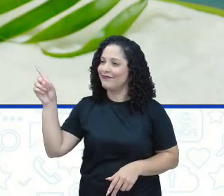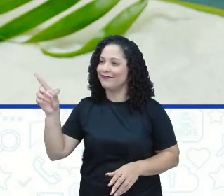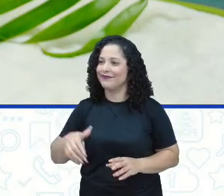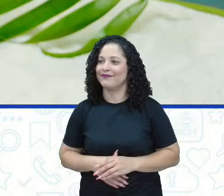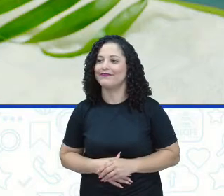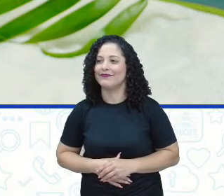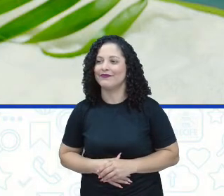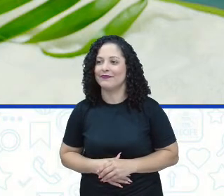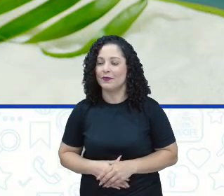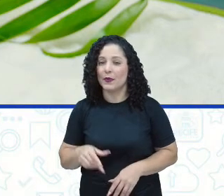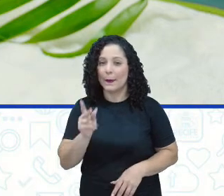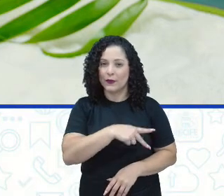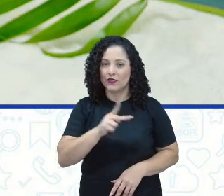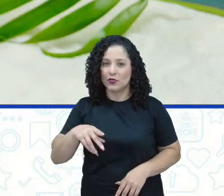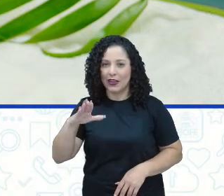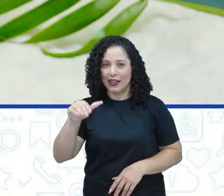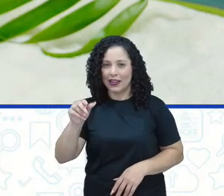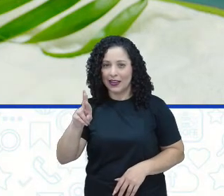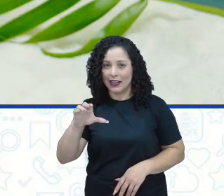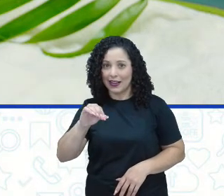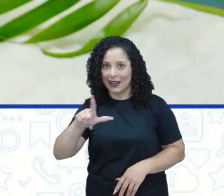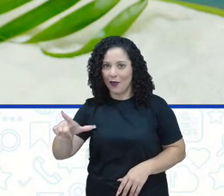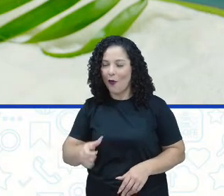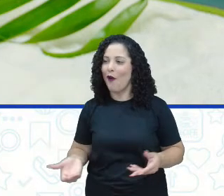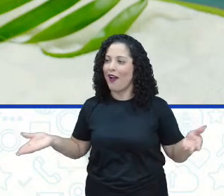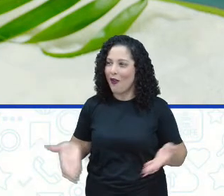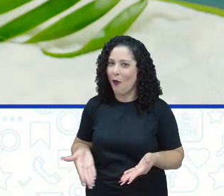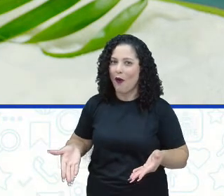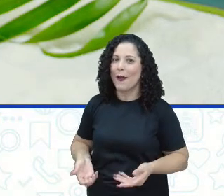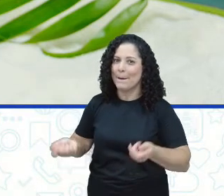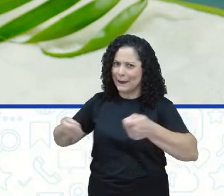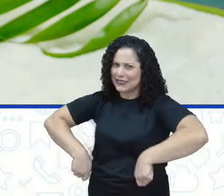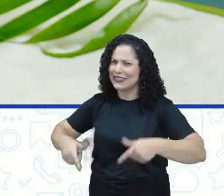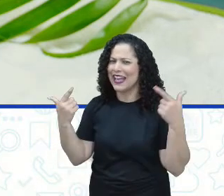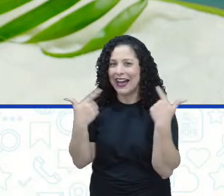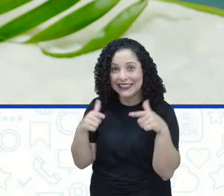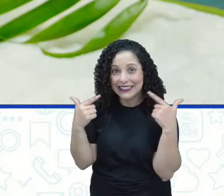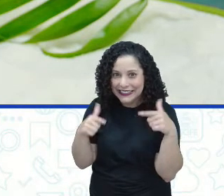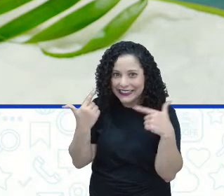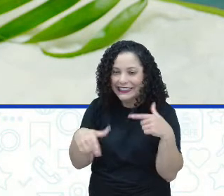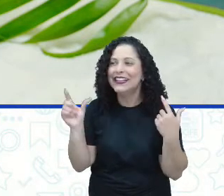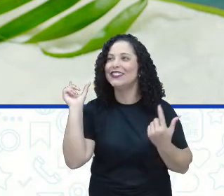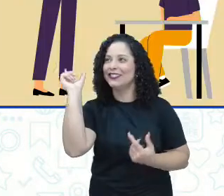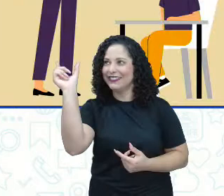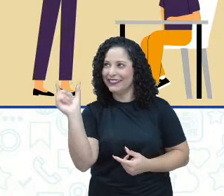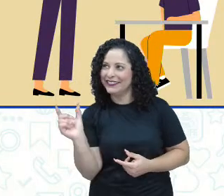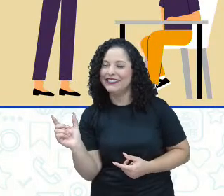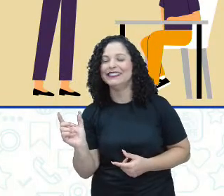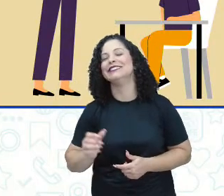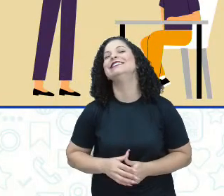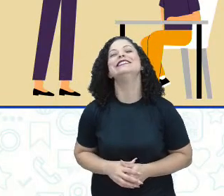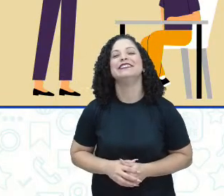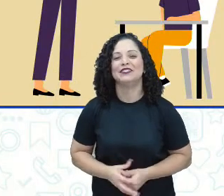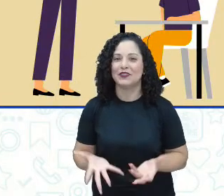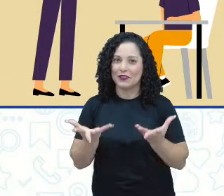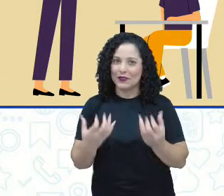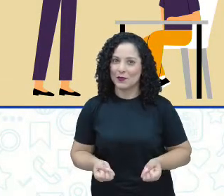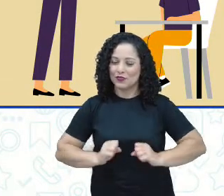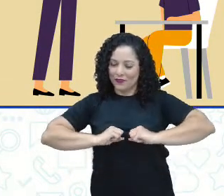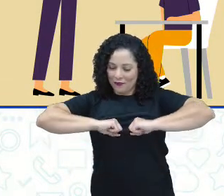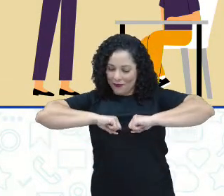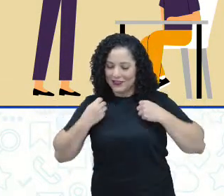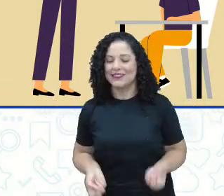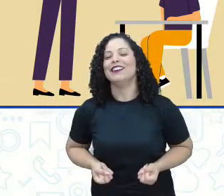Eita, professora Carol, você é obrigada a rir das minhas anedotas, viu? Obrigada. Jesus. Vamos lá, gente. Vamos começar a forçar Olha o riso só, aí. Eu não,